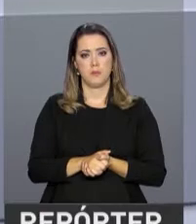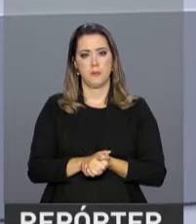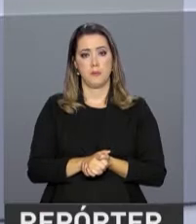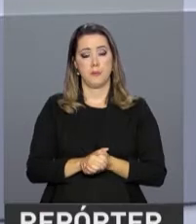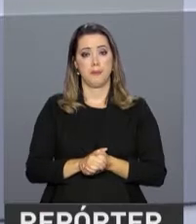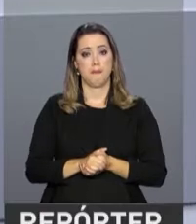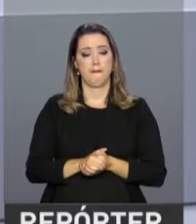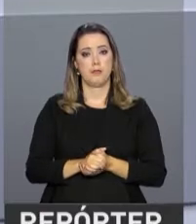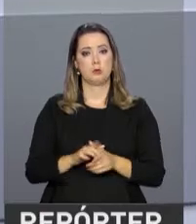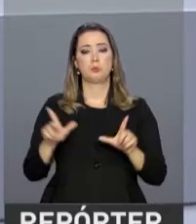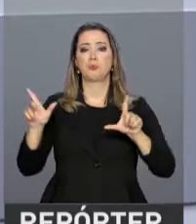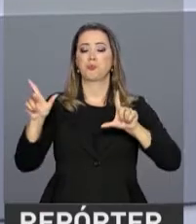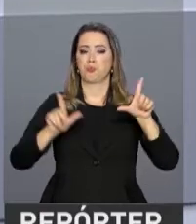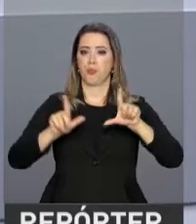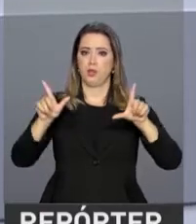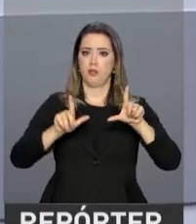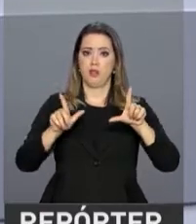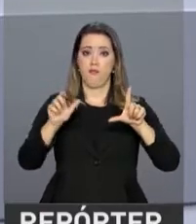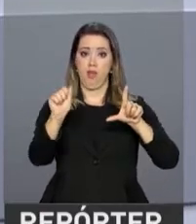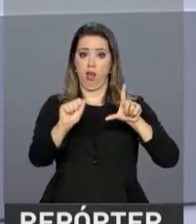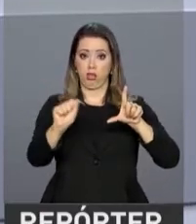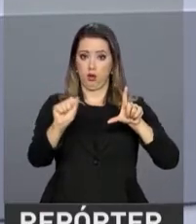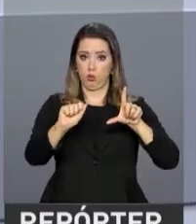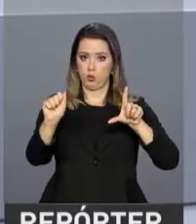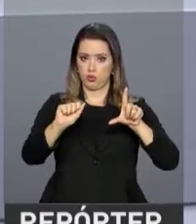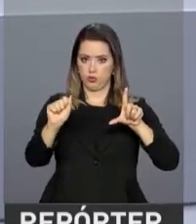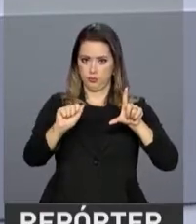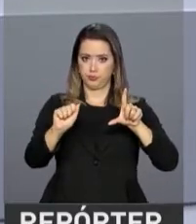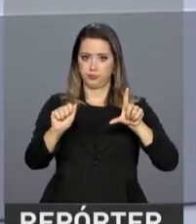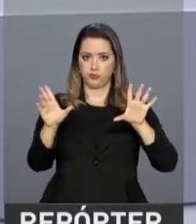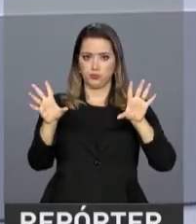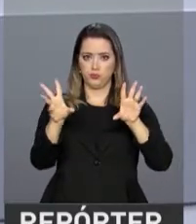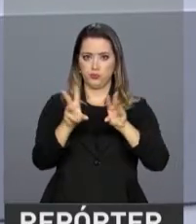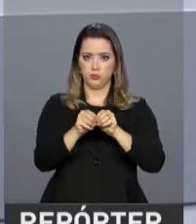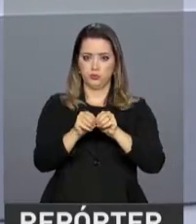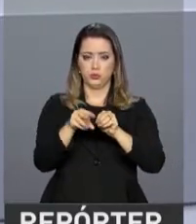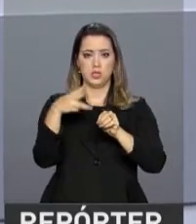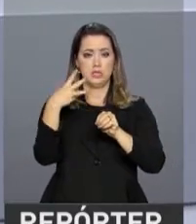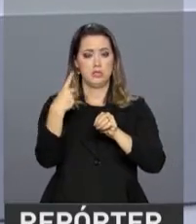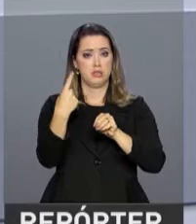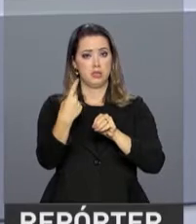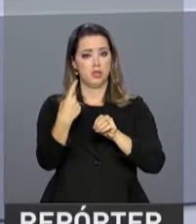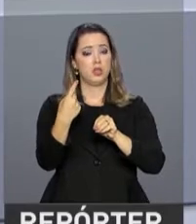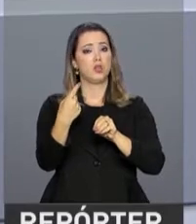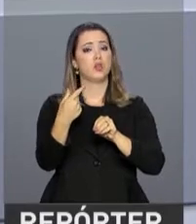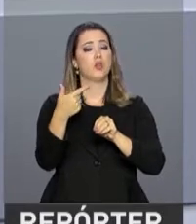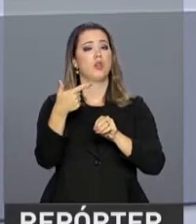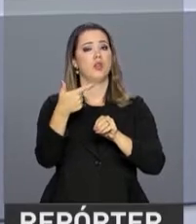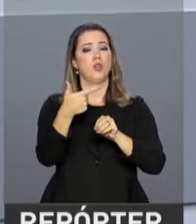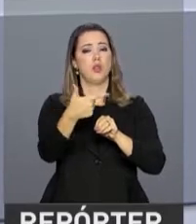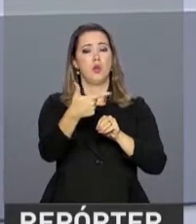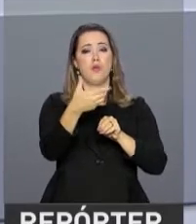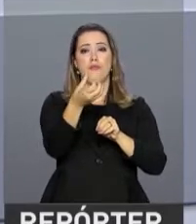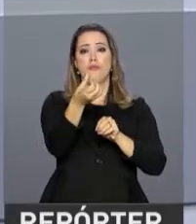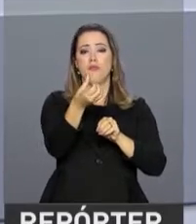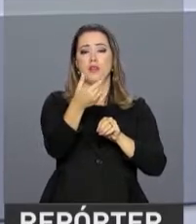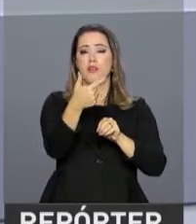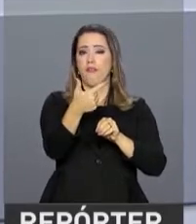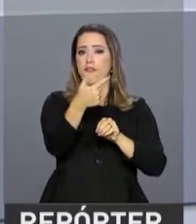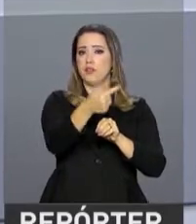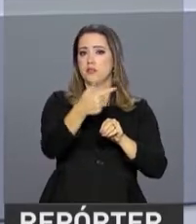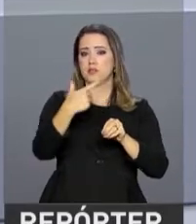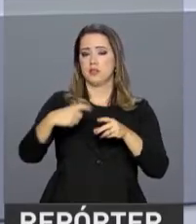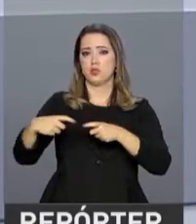sinal analógico de tv vai ser desligado amanhã dia 31 em curitiba e mais 26 municípios do paraná com